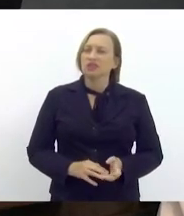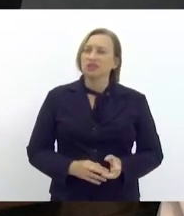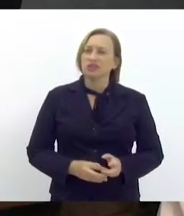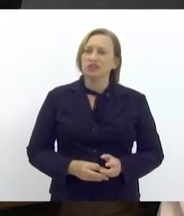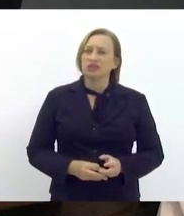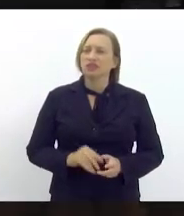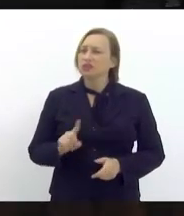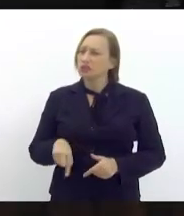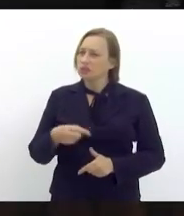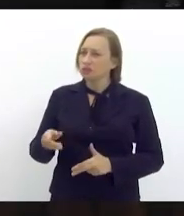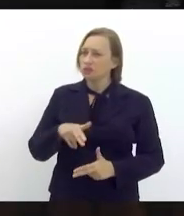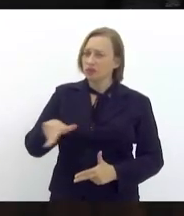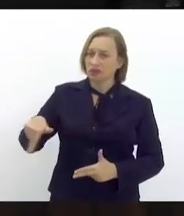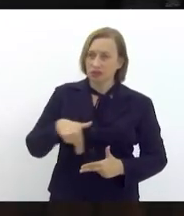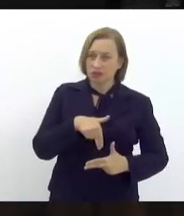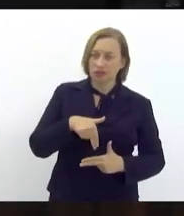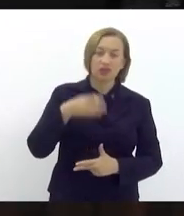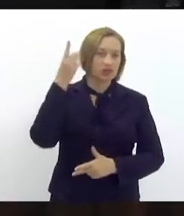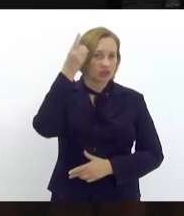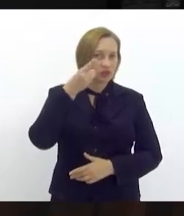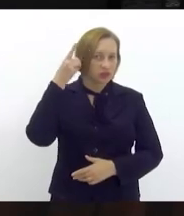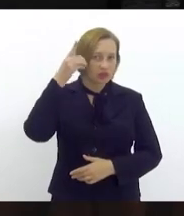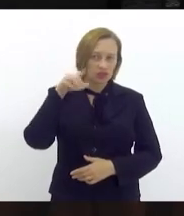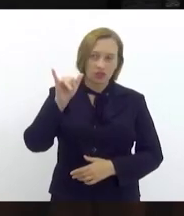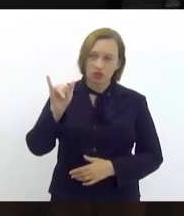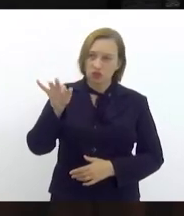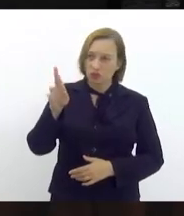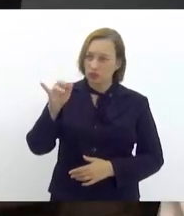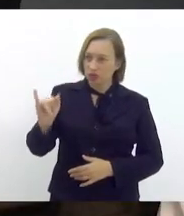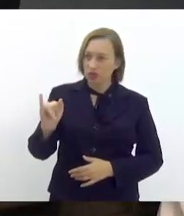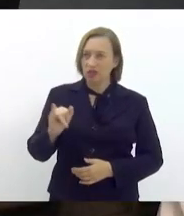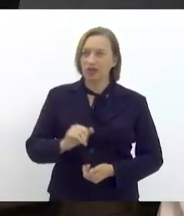próximo orador escrito deputado Yuri por favor